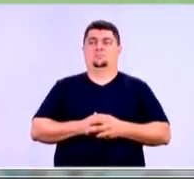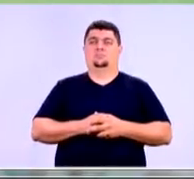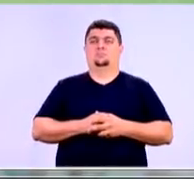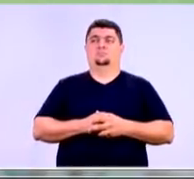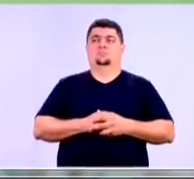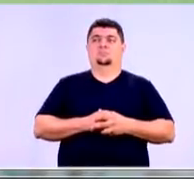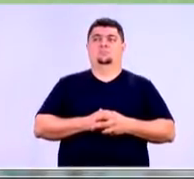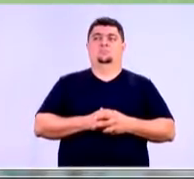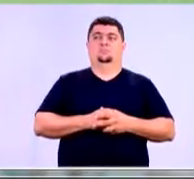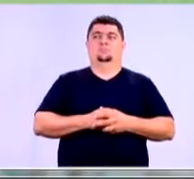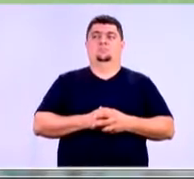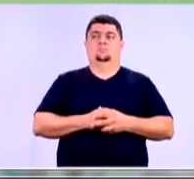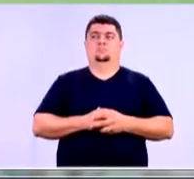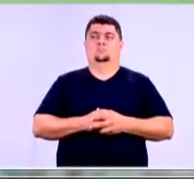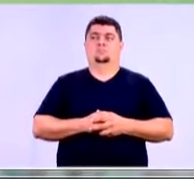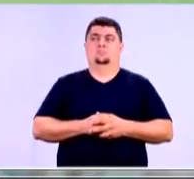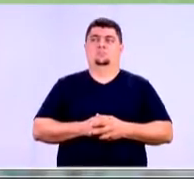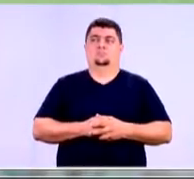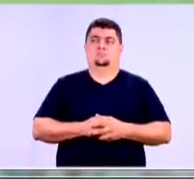Tá?